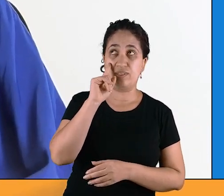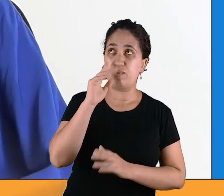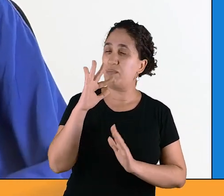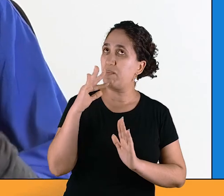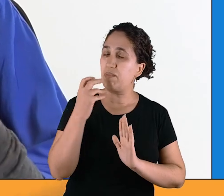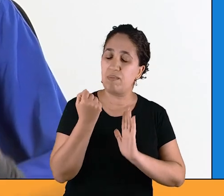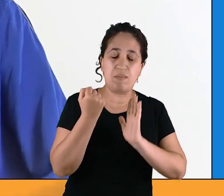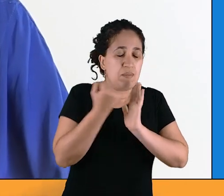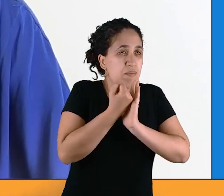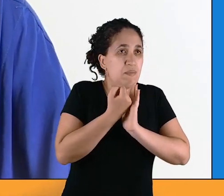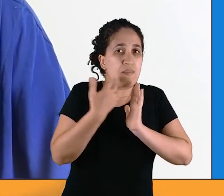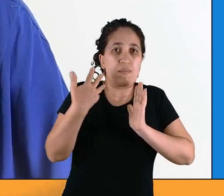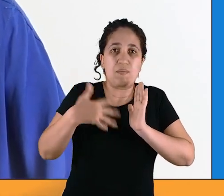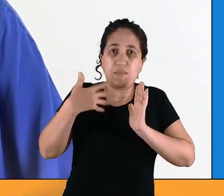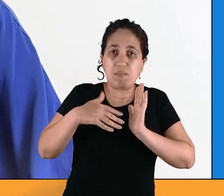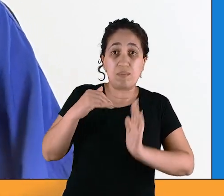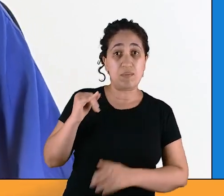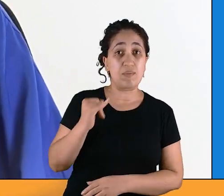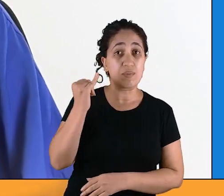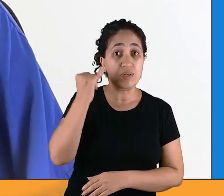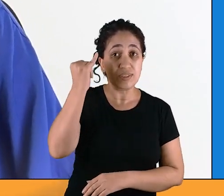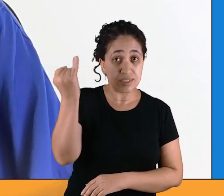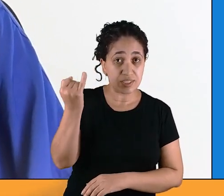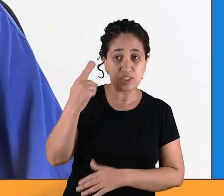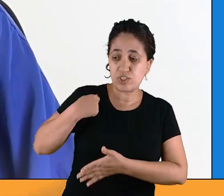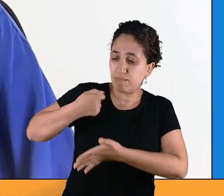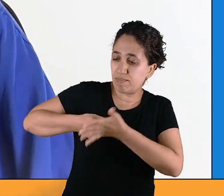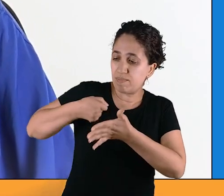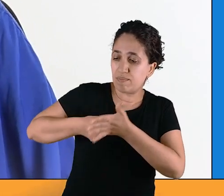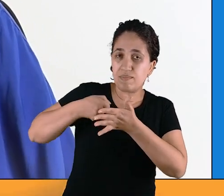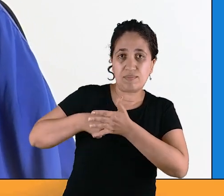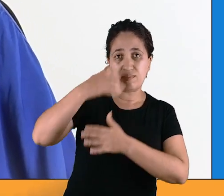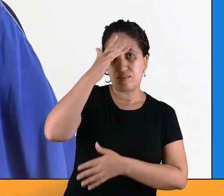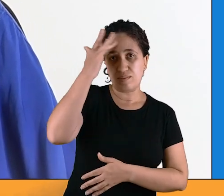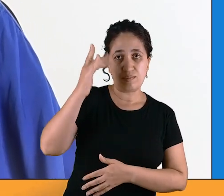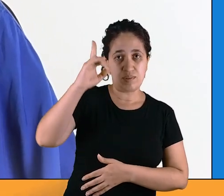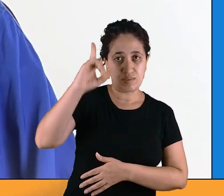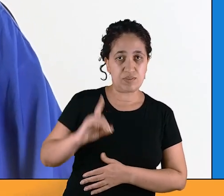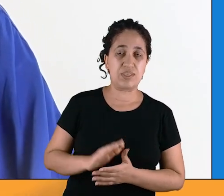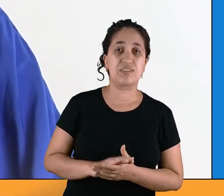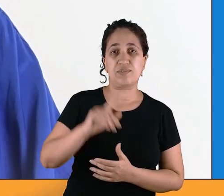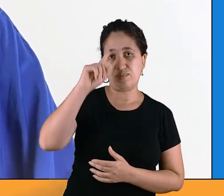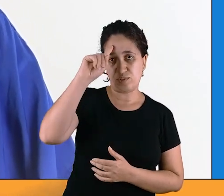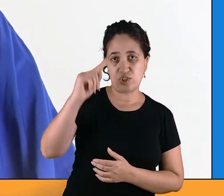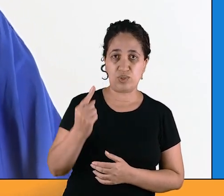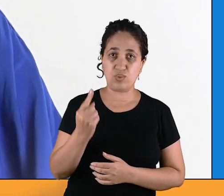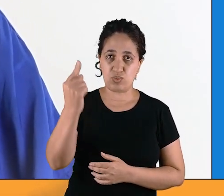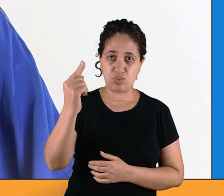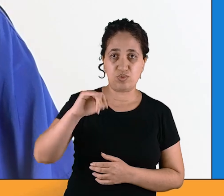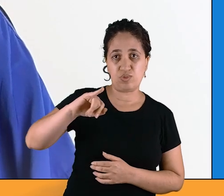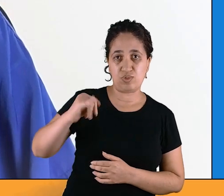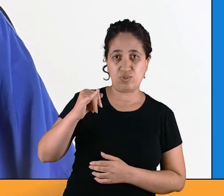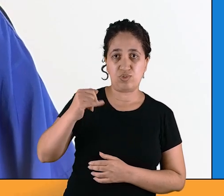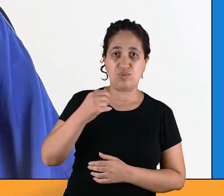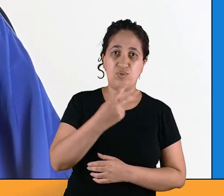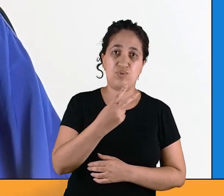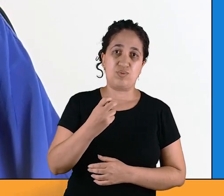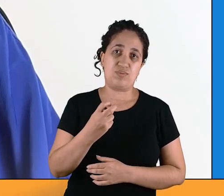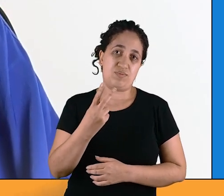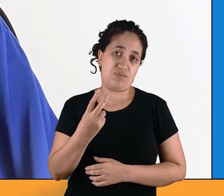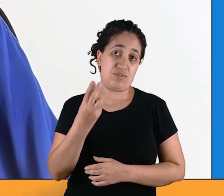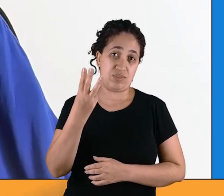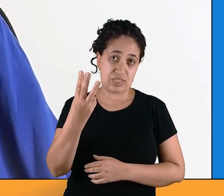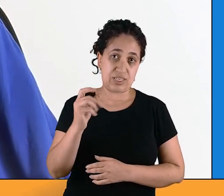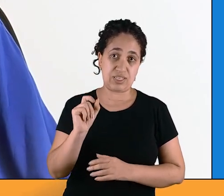ficou assim muito importante na luta das pessoas com deficiência foi no dia 1º de janeiro de